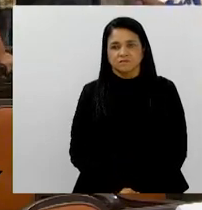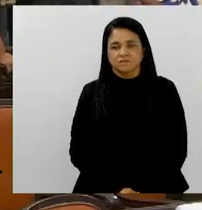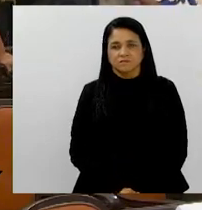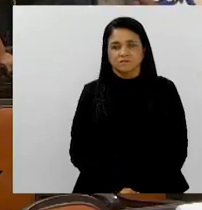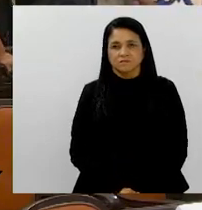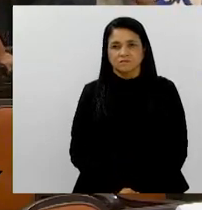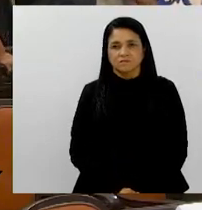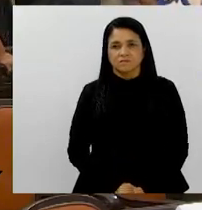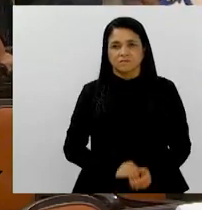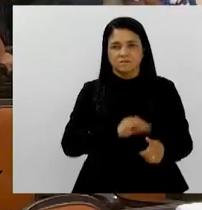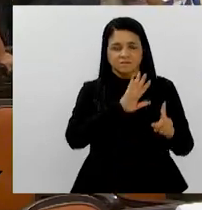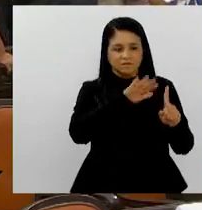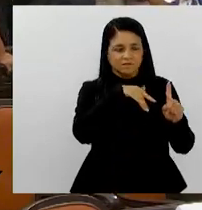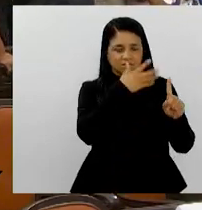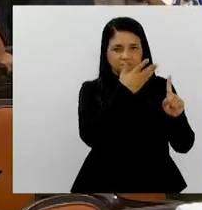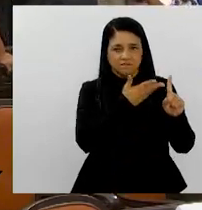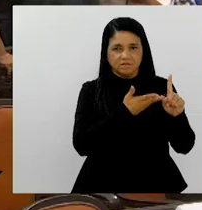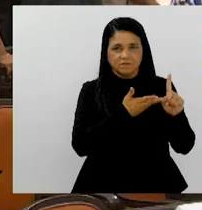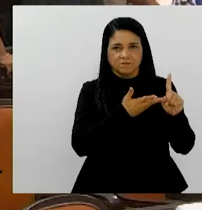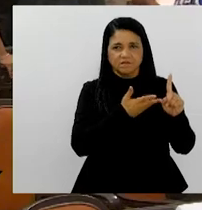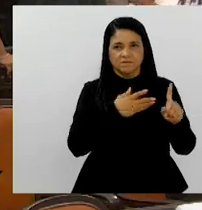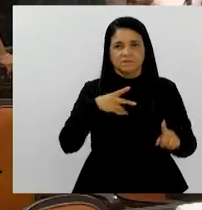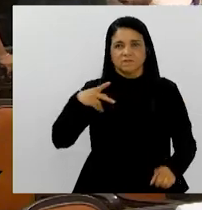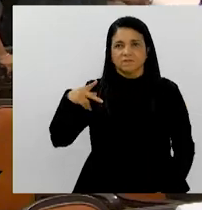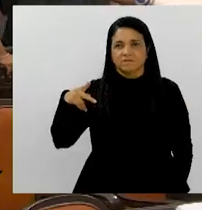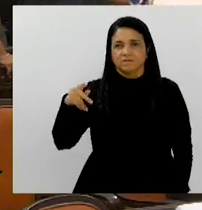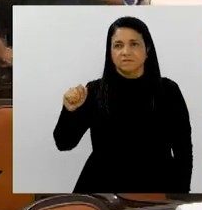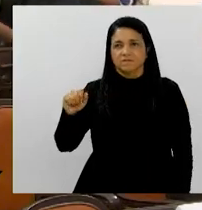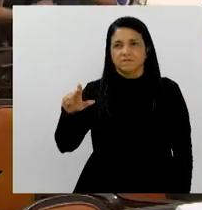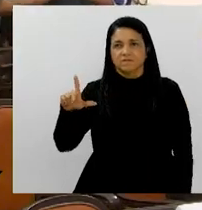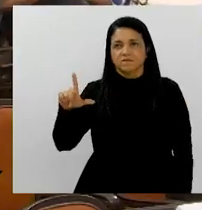Próxima agraciada, Paula Tanga.